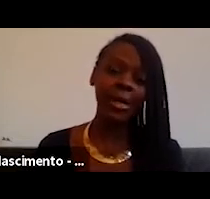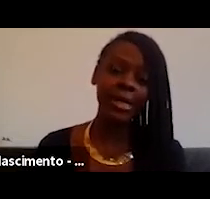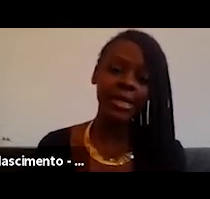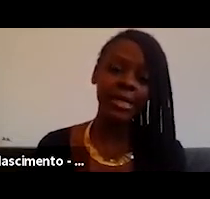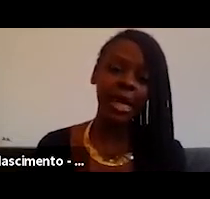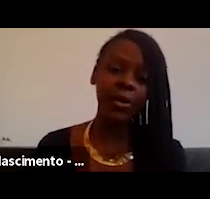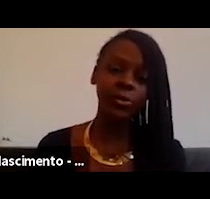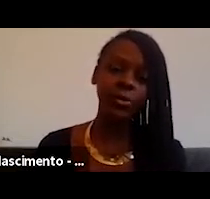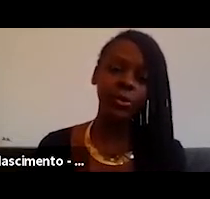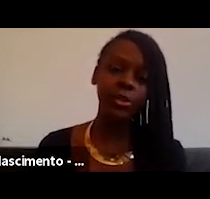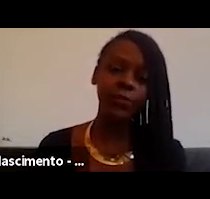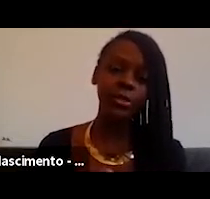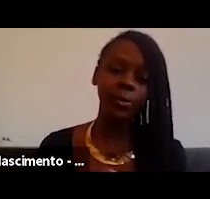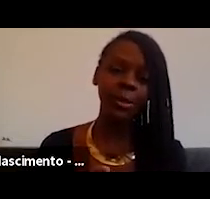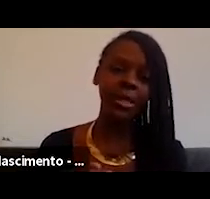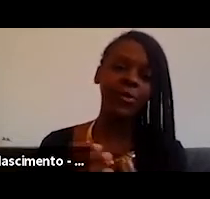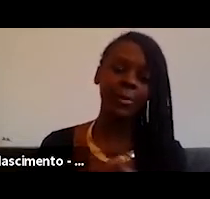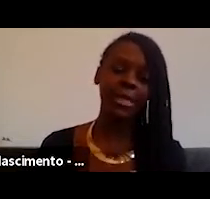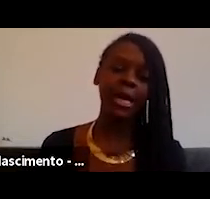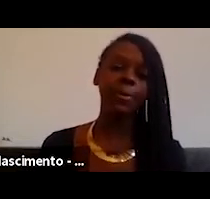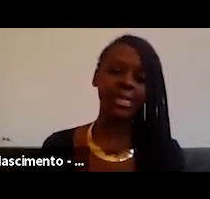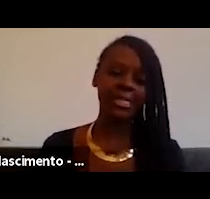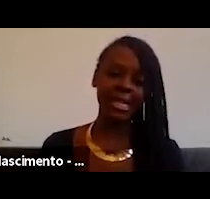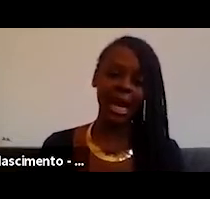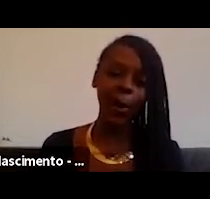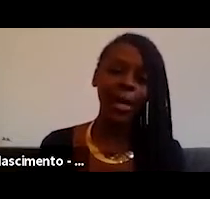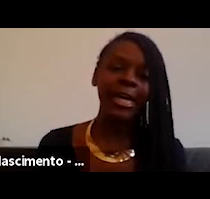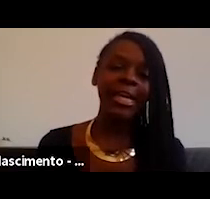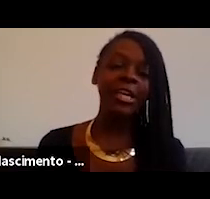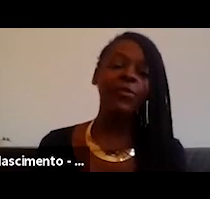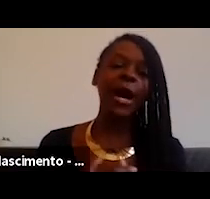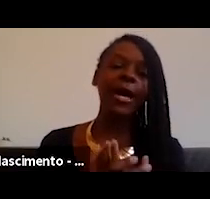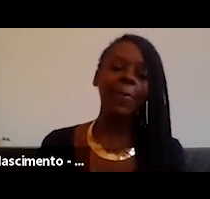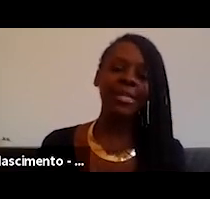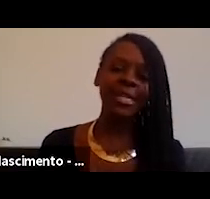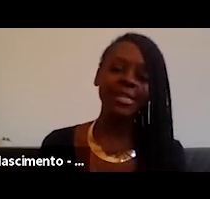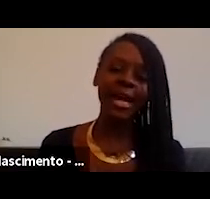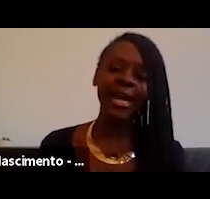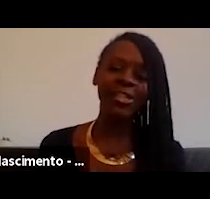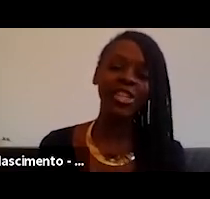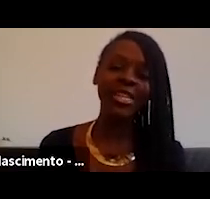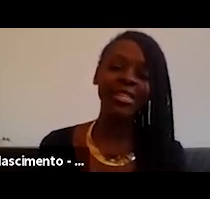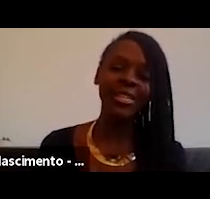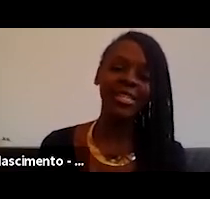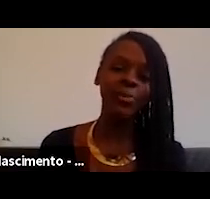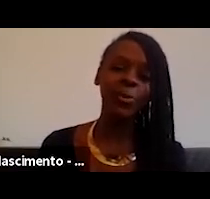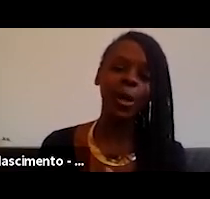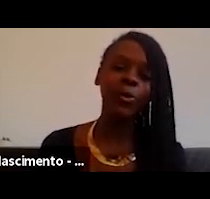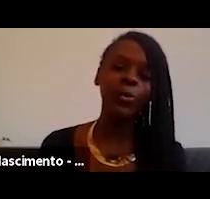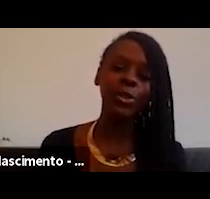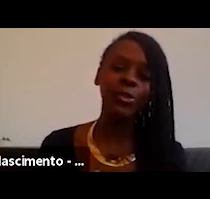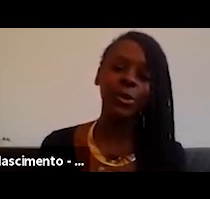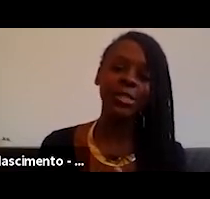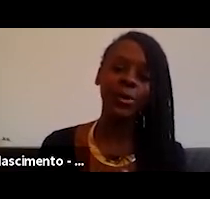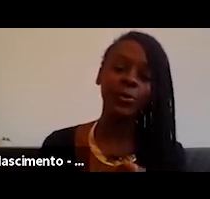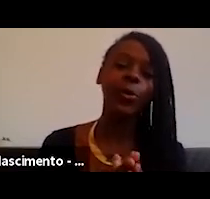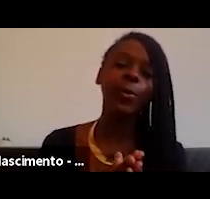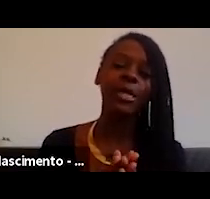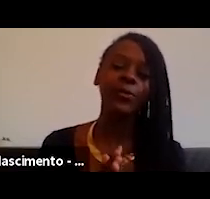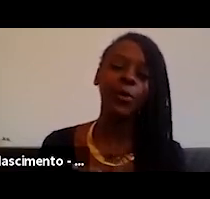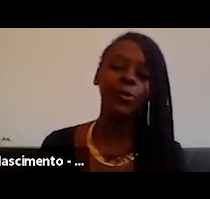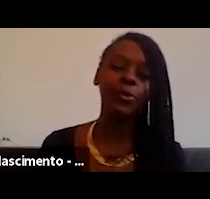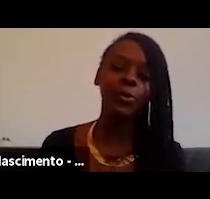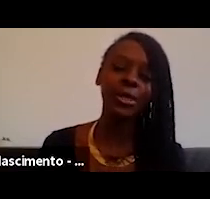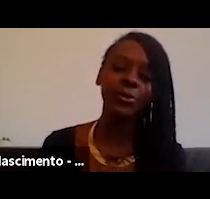Daniele Fiabani, que é consultora de filantropia familiar e empresarial e que vai apresentar as diretrizes por uma cultura de doação.